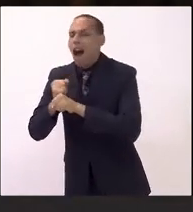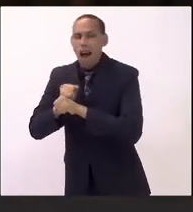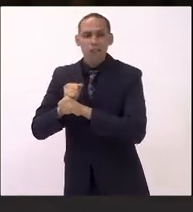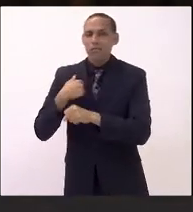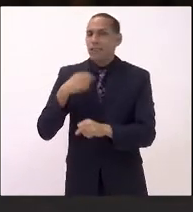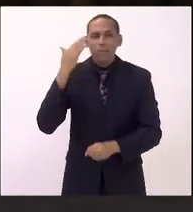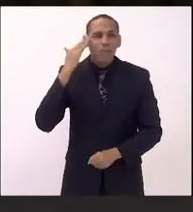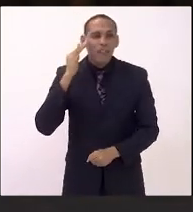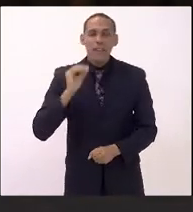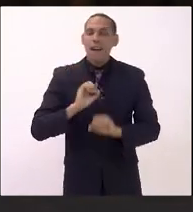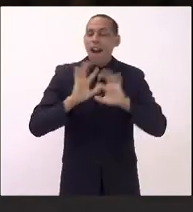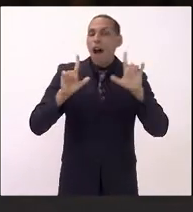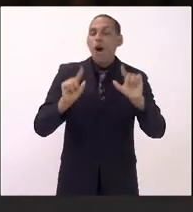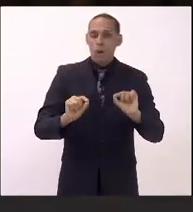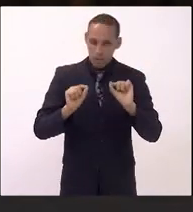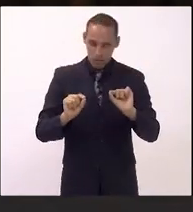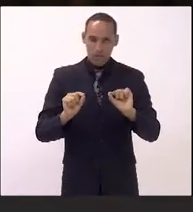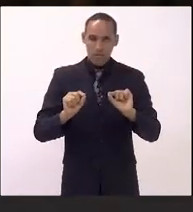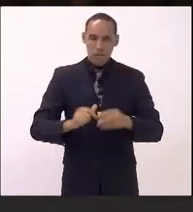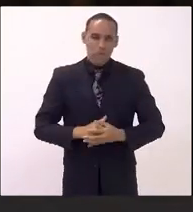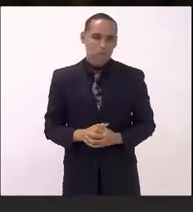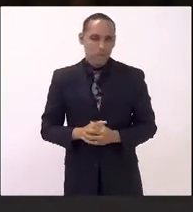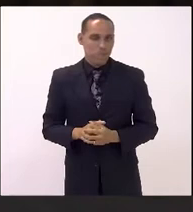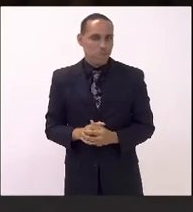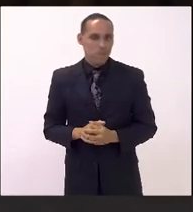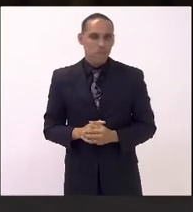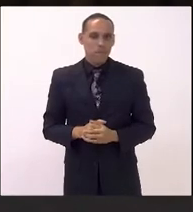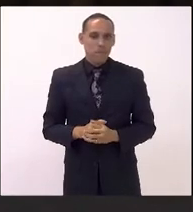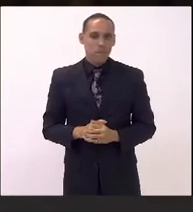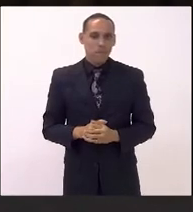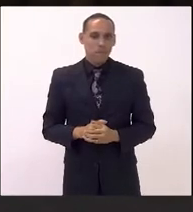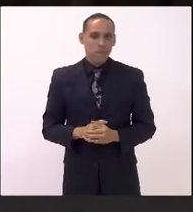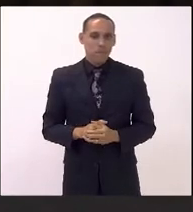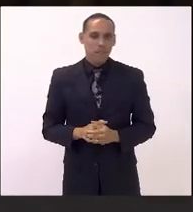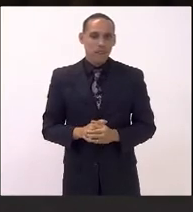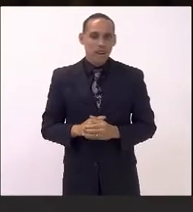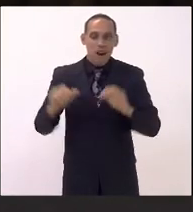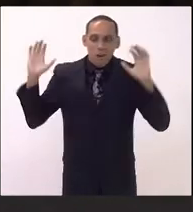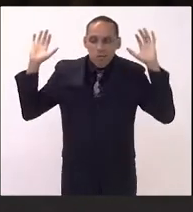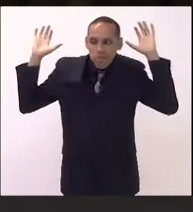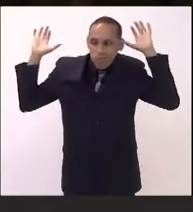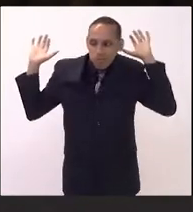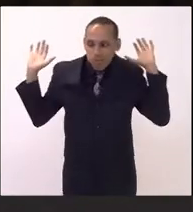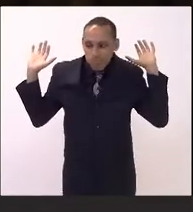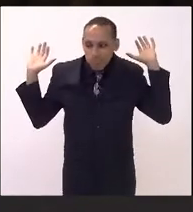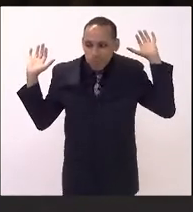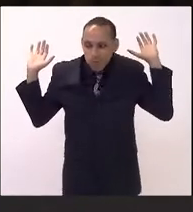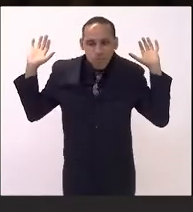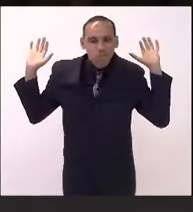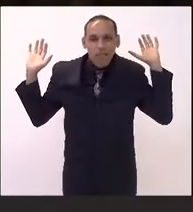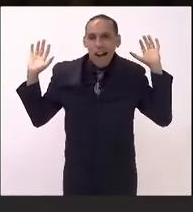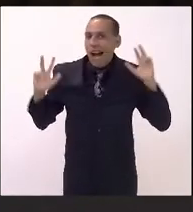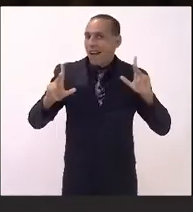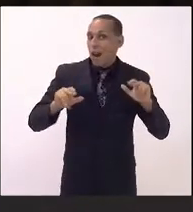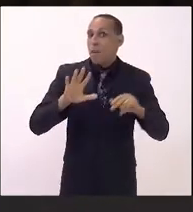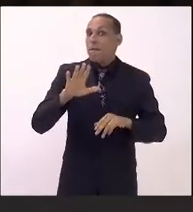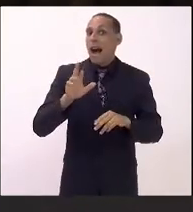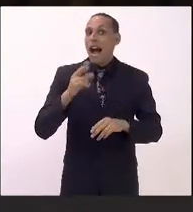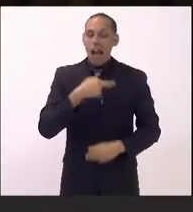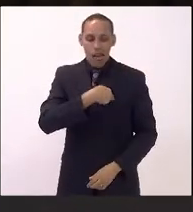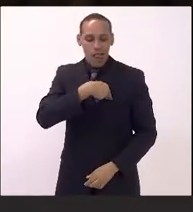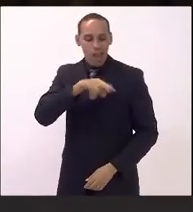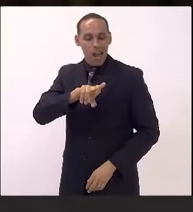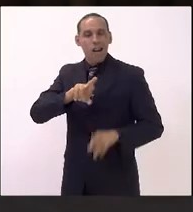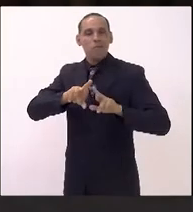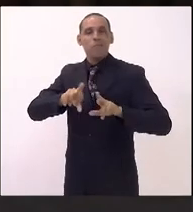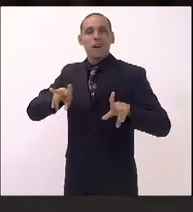entendi que o jugo é igual à religião, que é desigual, mas